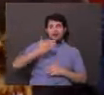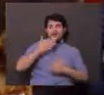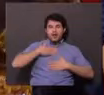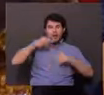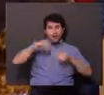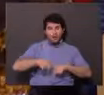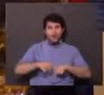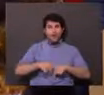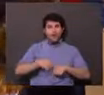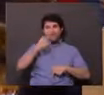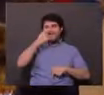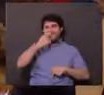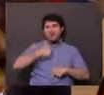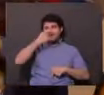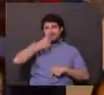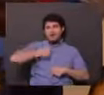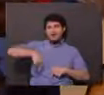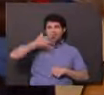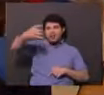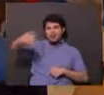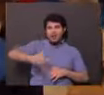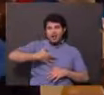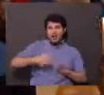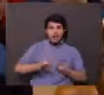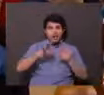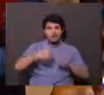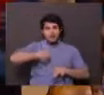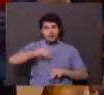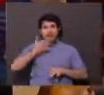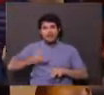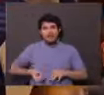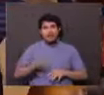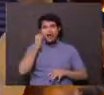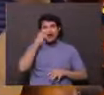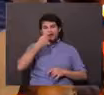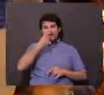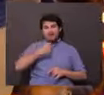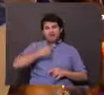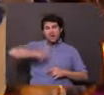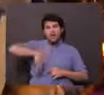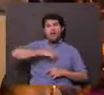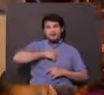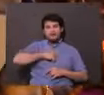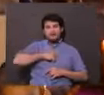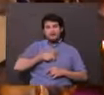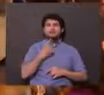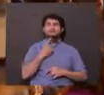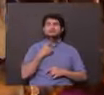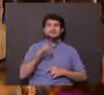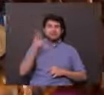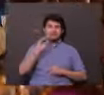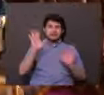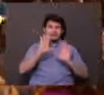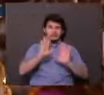dai hoje, perdoai-nos as nossas ofensas, assim como nós perdoamos a quem nos tem ofendido, e não